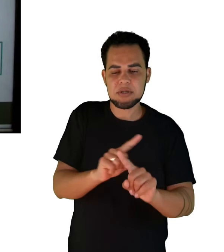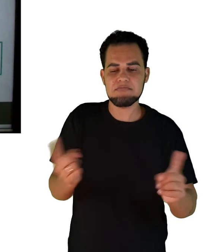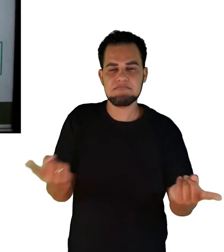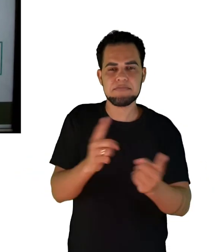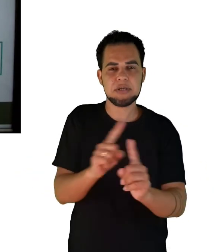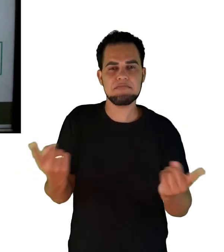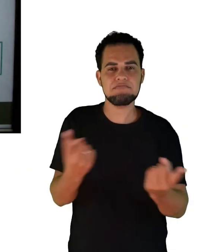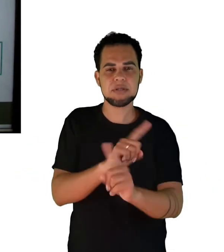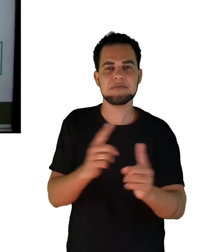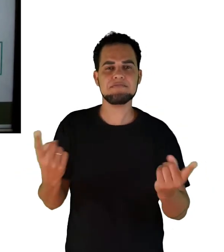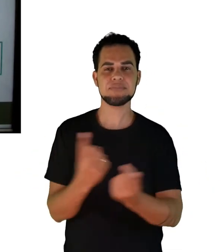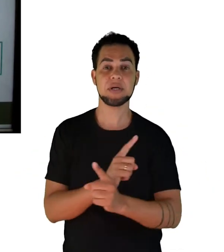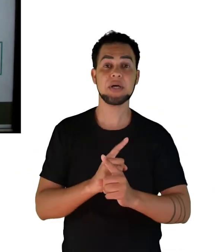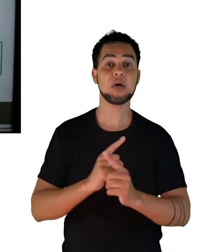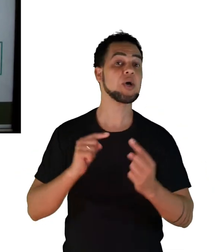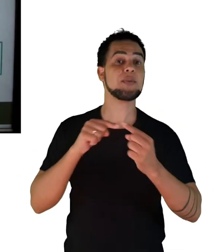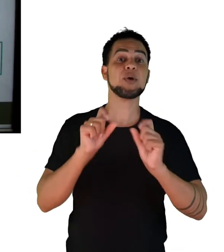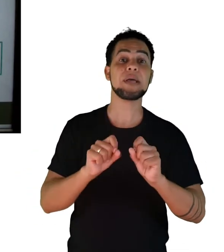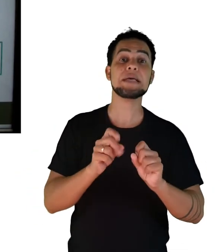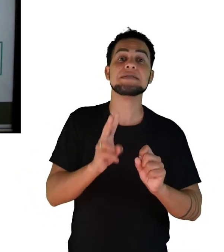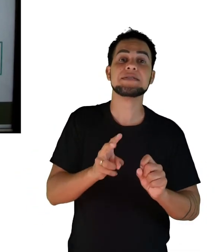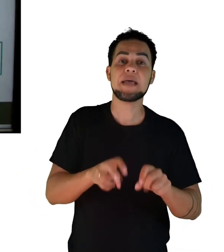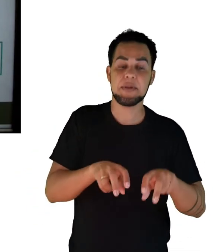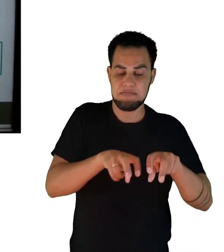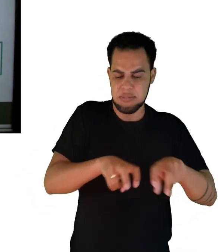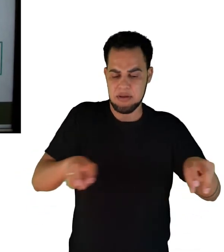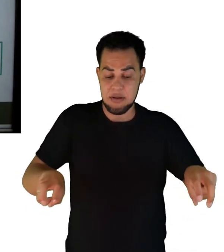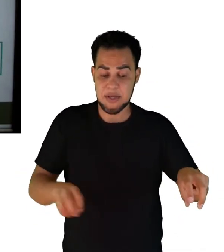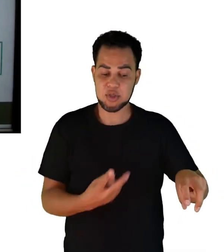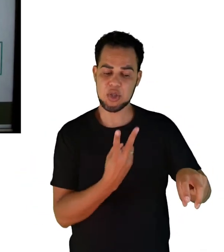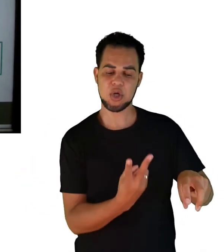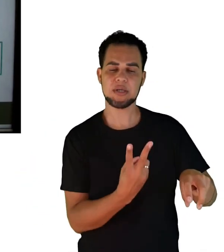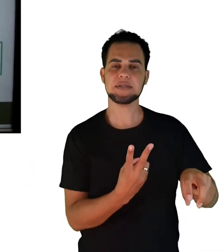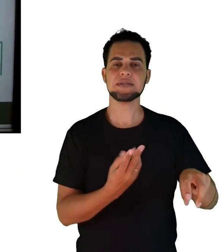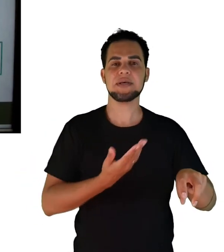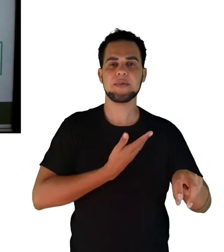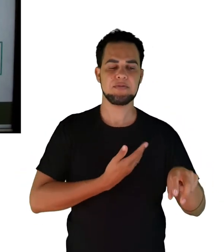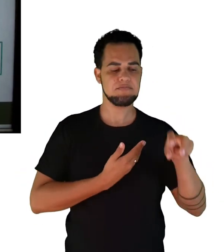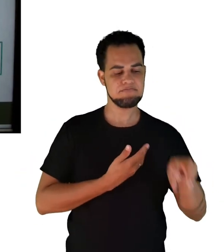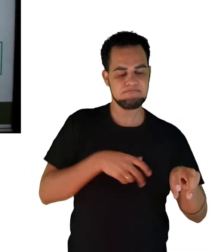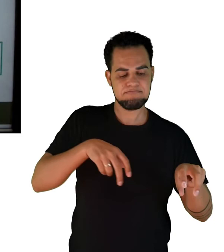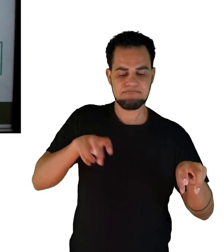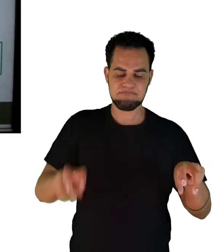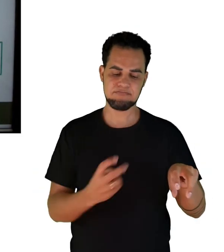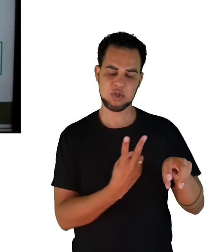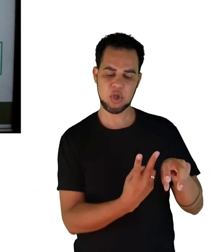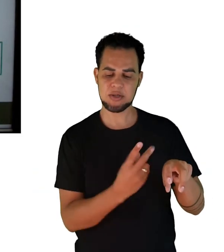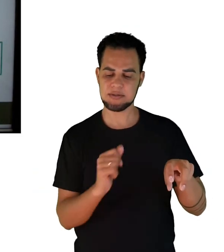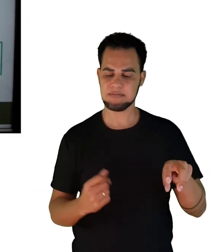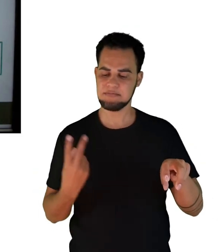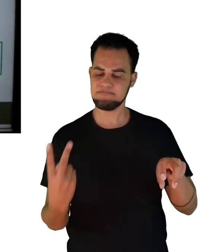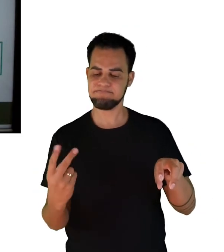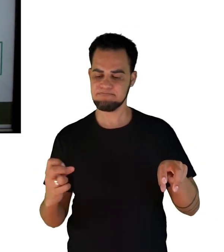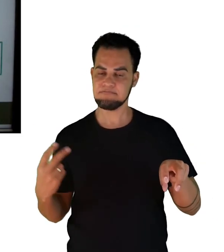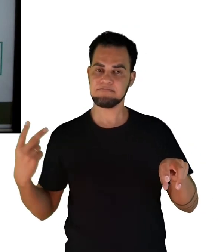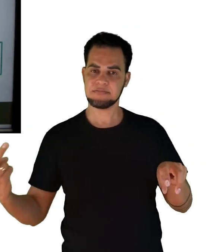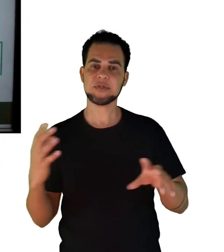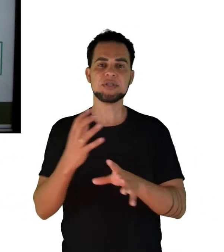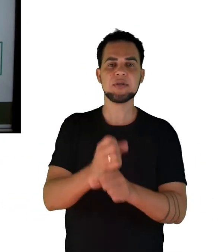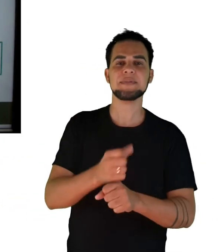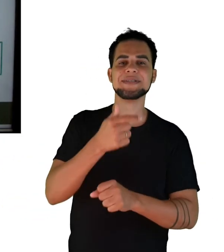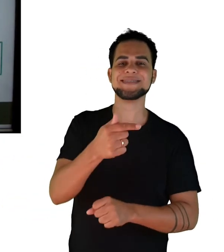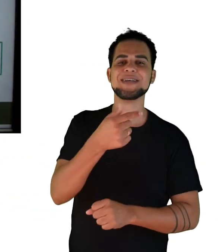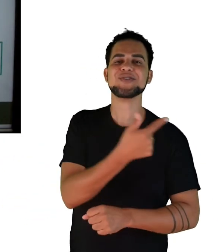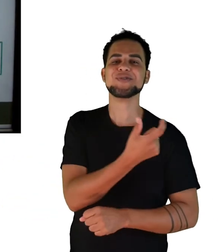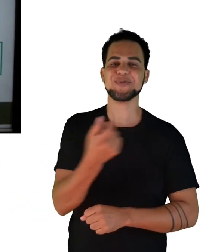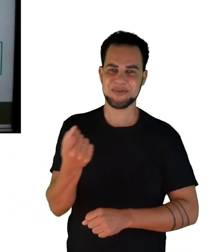que entre eles sempre vão aparecer 2 amigos, vão sentar 2 amigos sempre. 7.200,